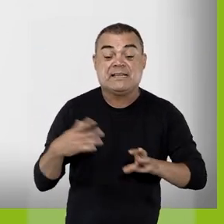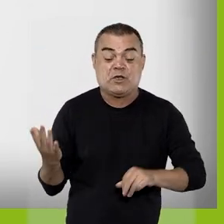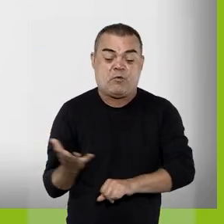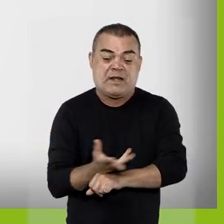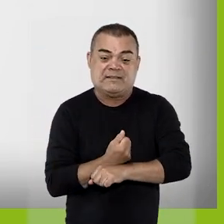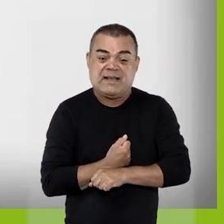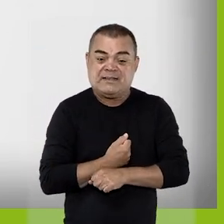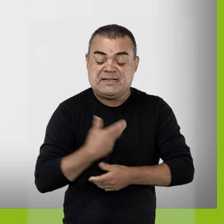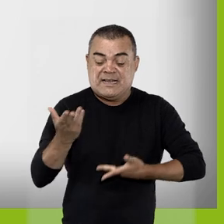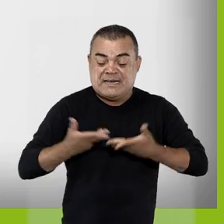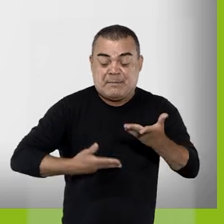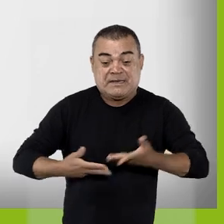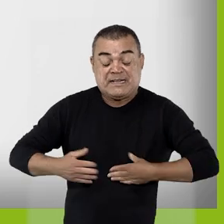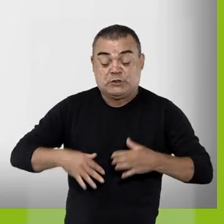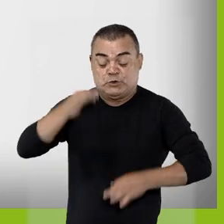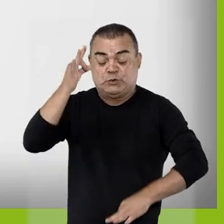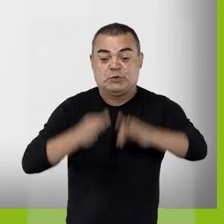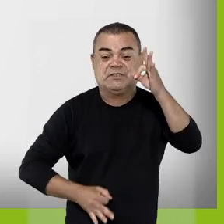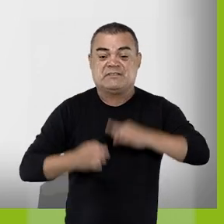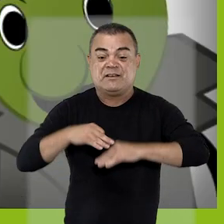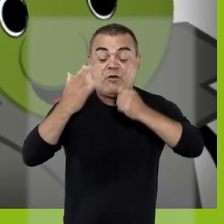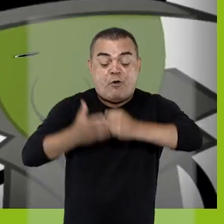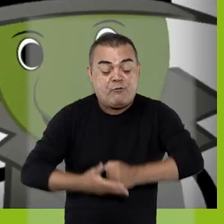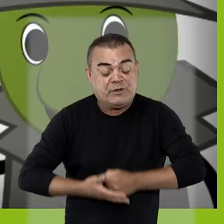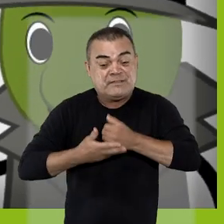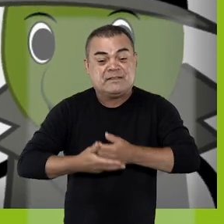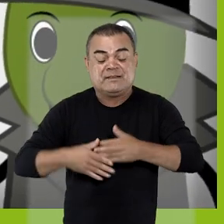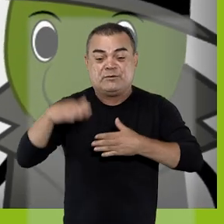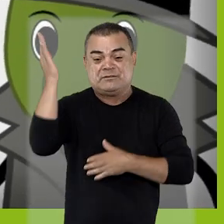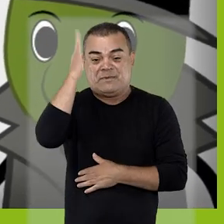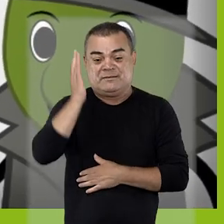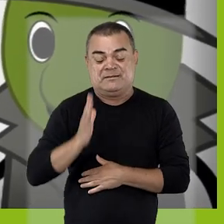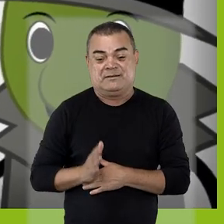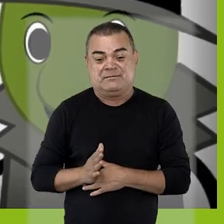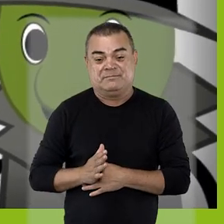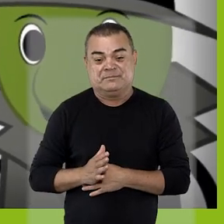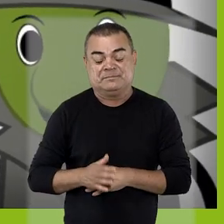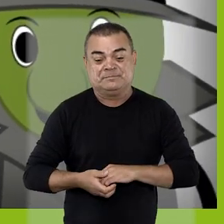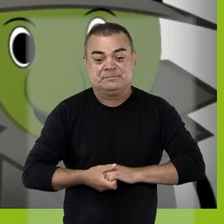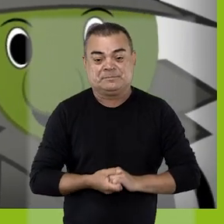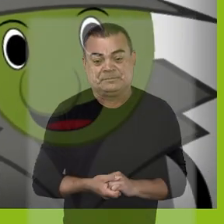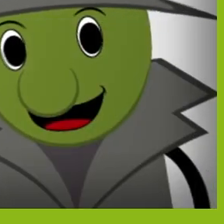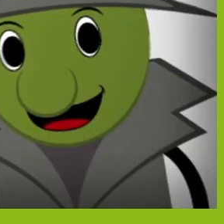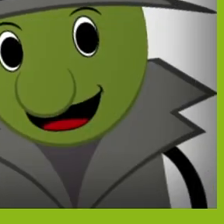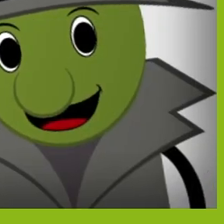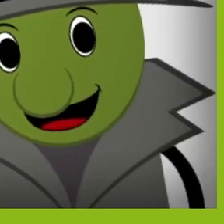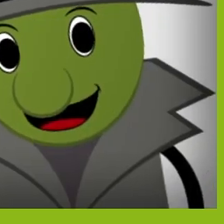e qualidade na prestação jurisdicional oferecida aos brasileiros.